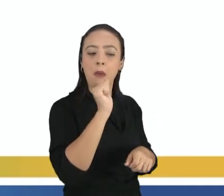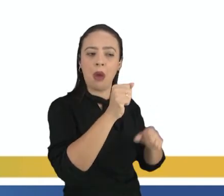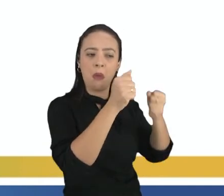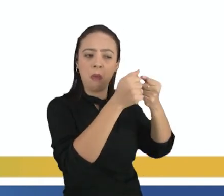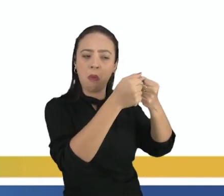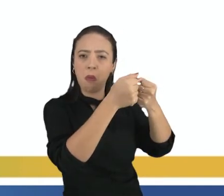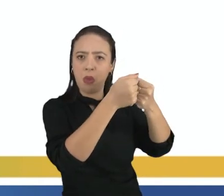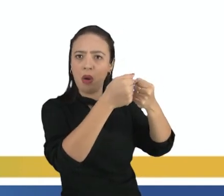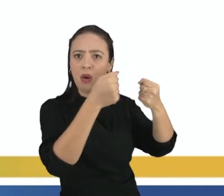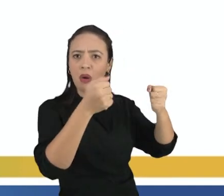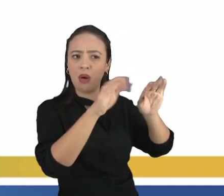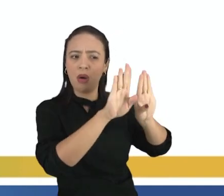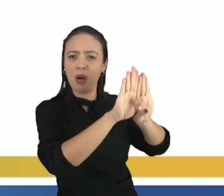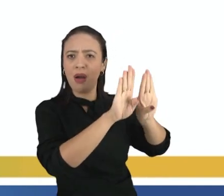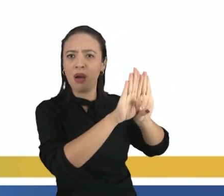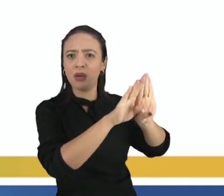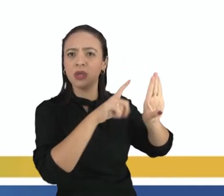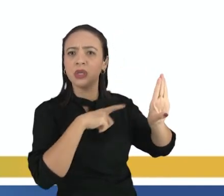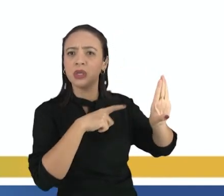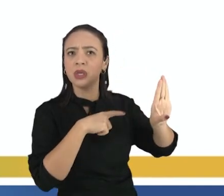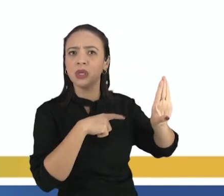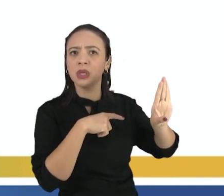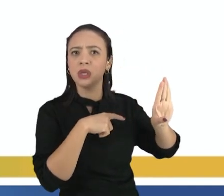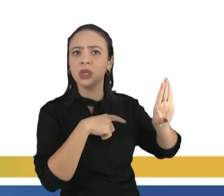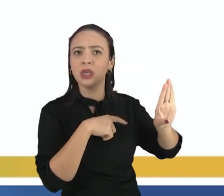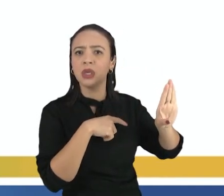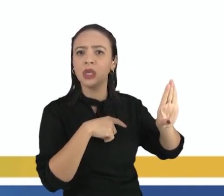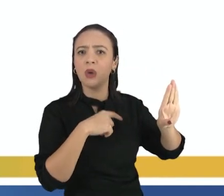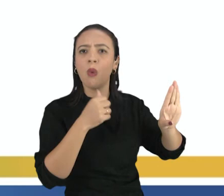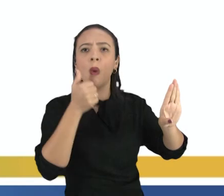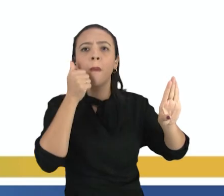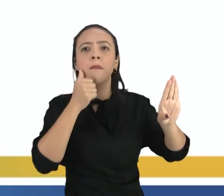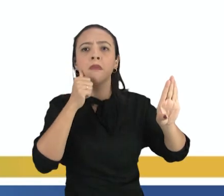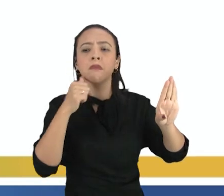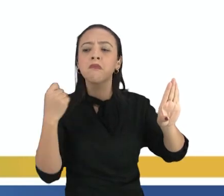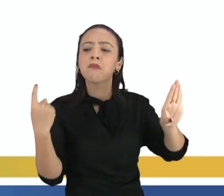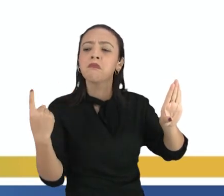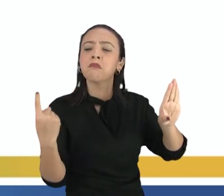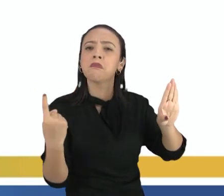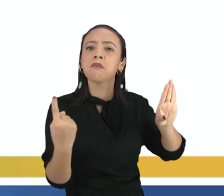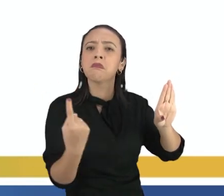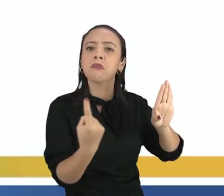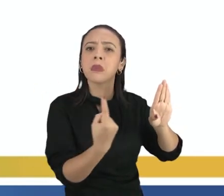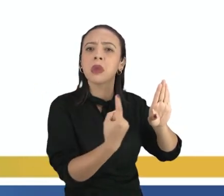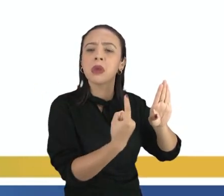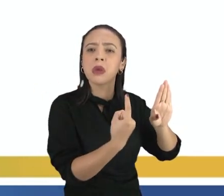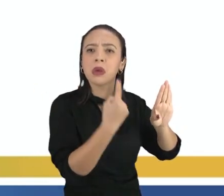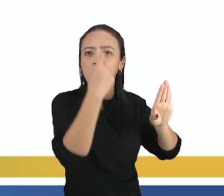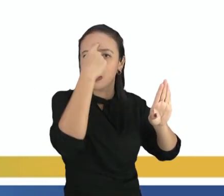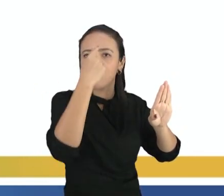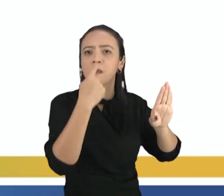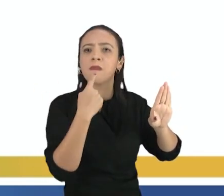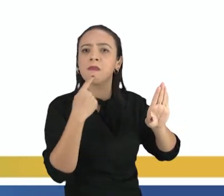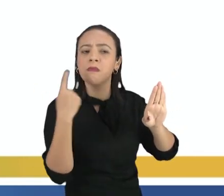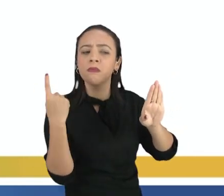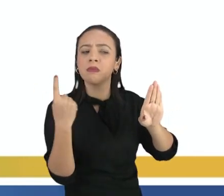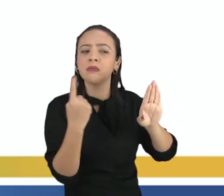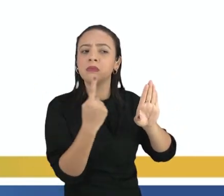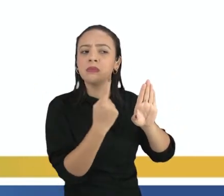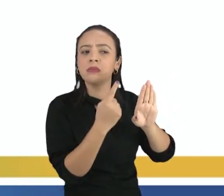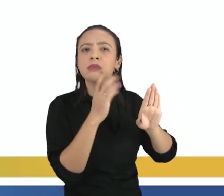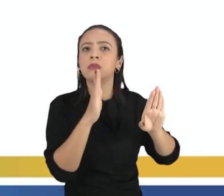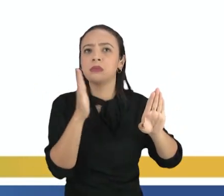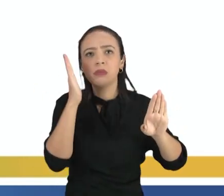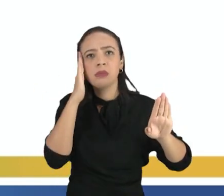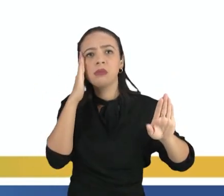porta vem um boneco feminino, por exemplo, uma boneca feminina, a imagem feminina numa porta, você